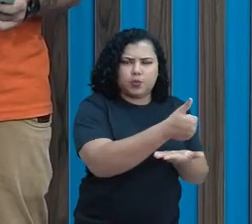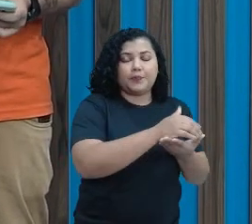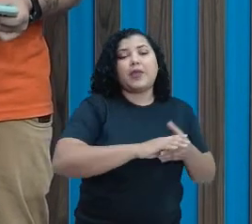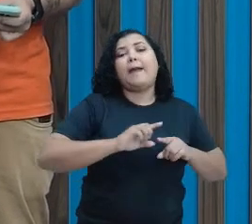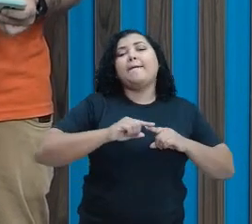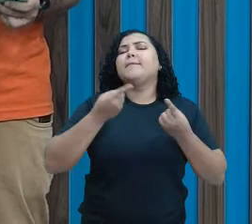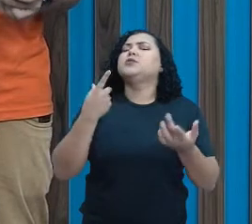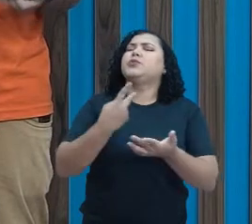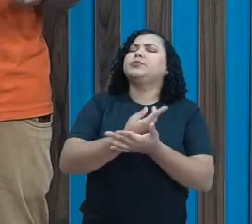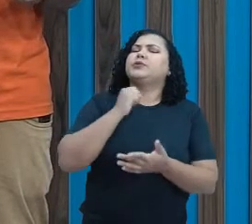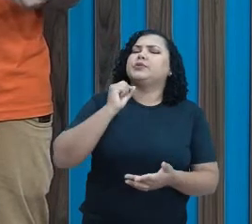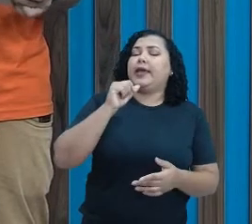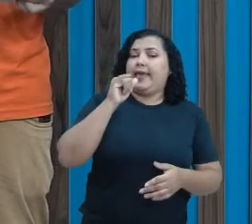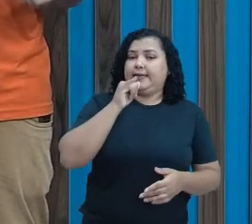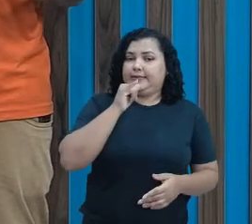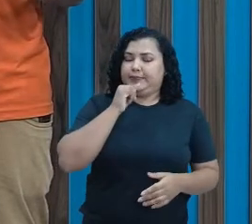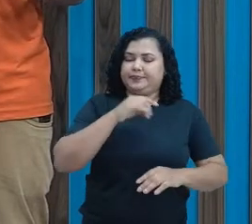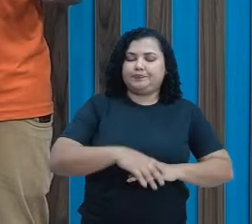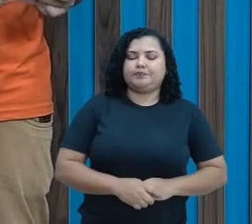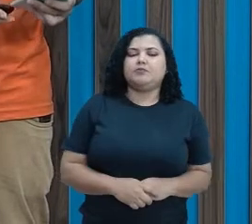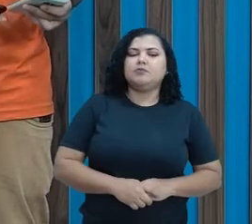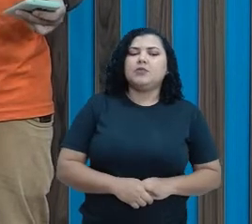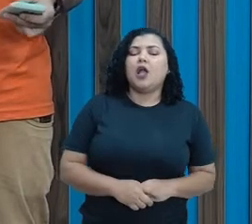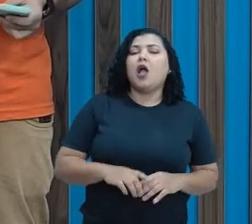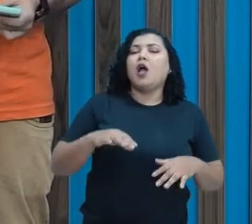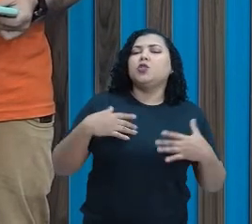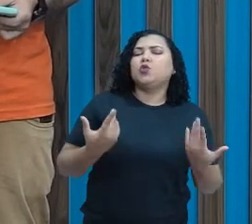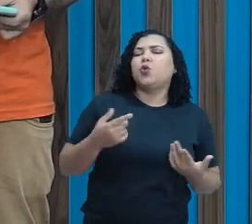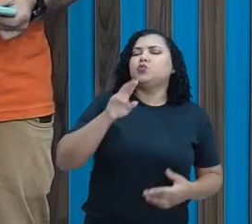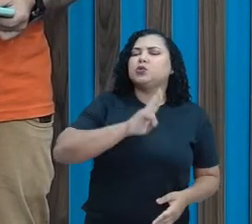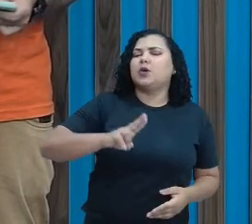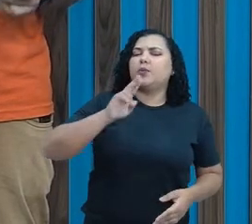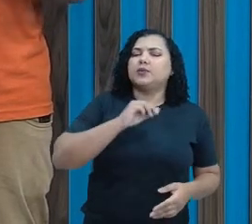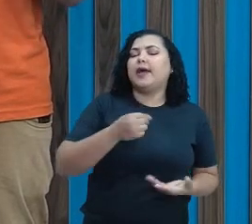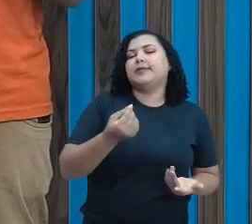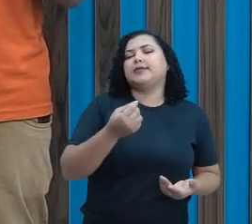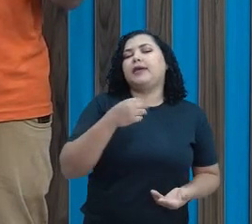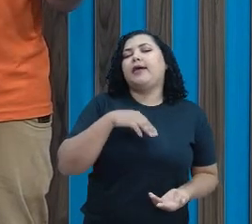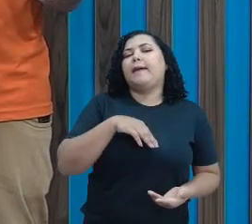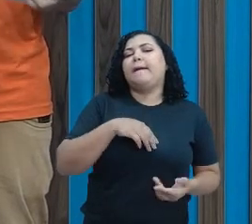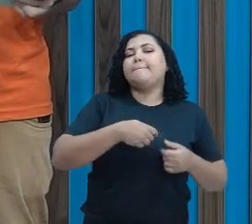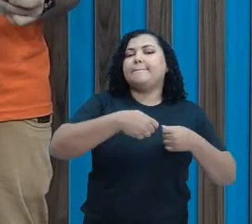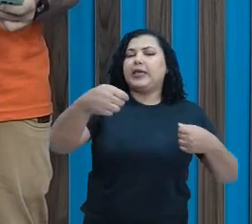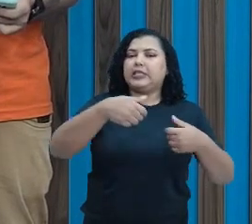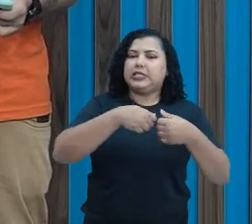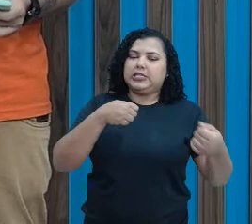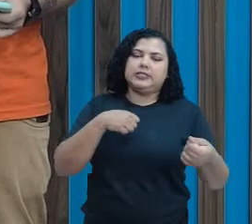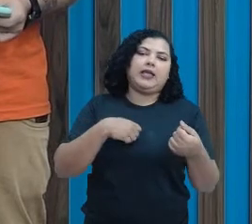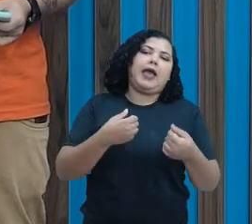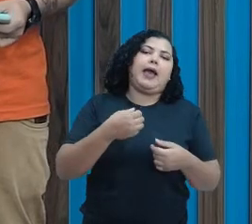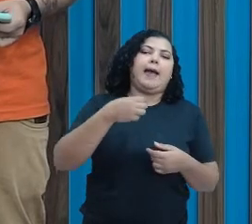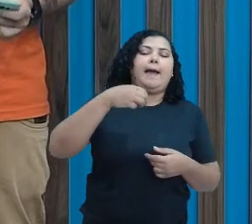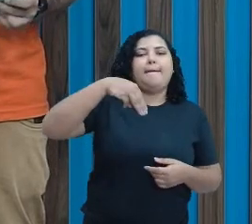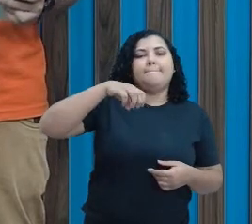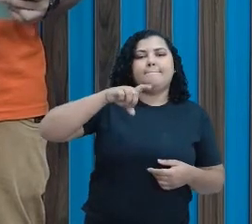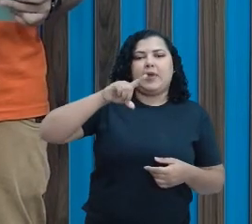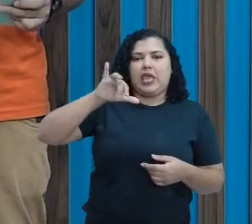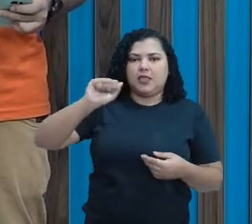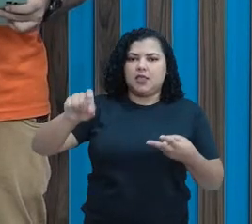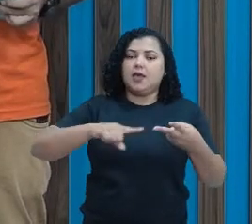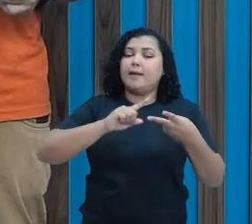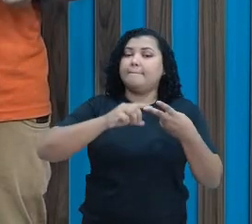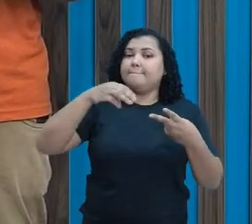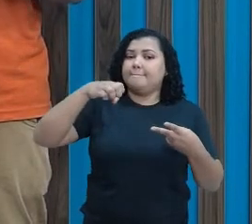gente trabalha muito com as medidas de tendência central, que foram as que nós trabalhamos, né? A média, a mediana e a moda,